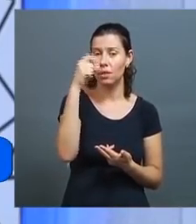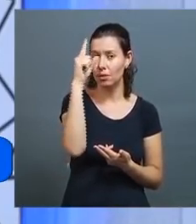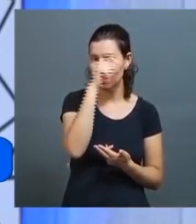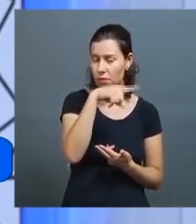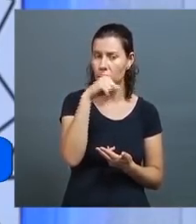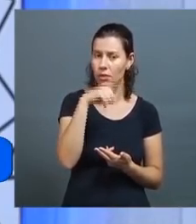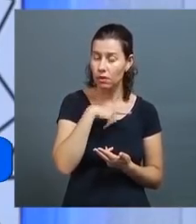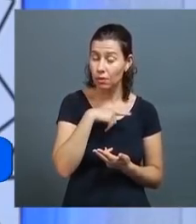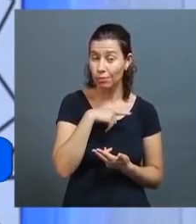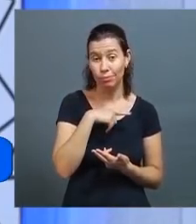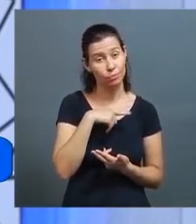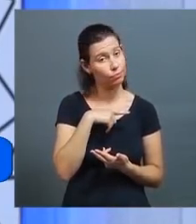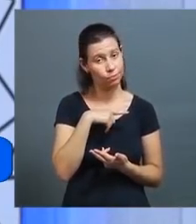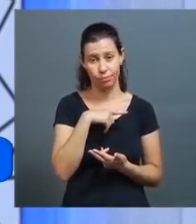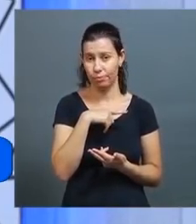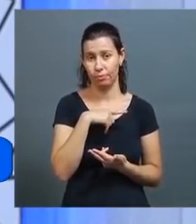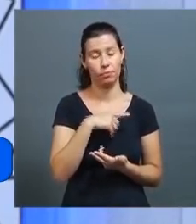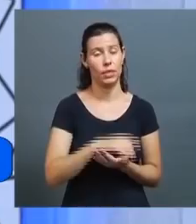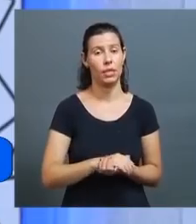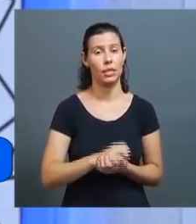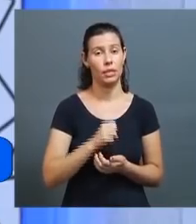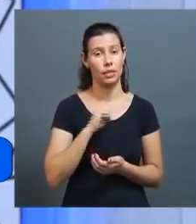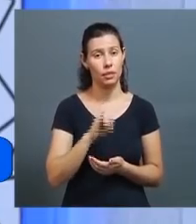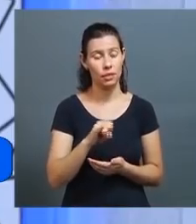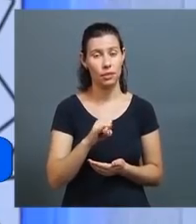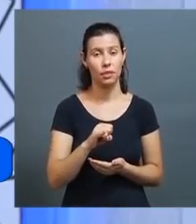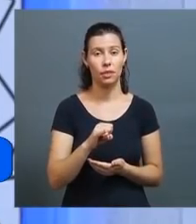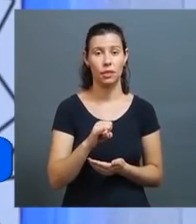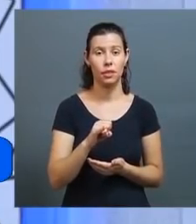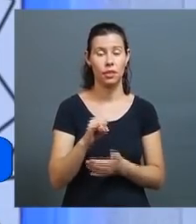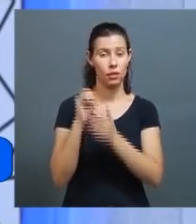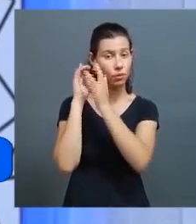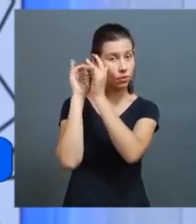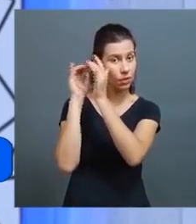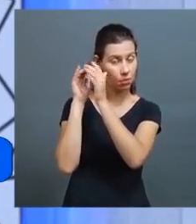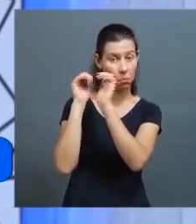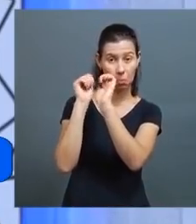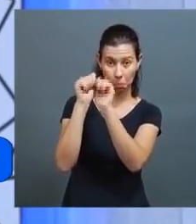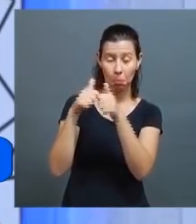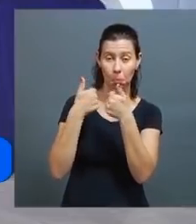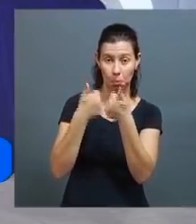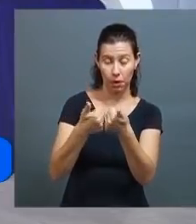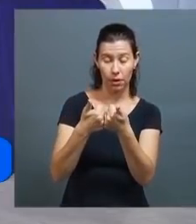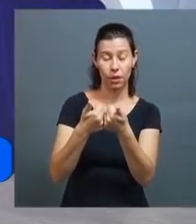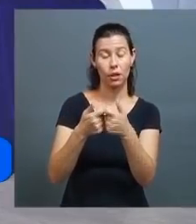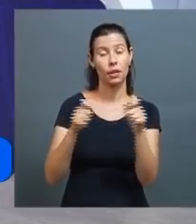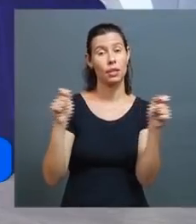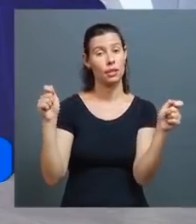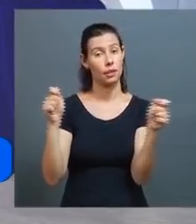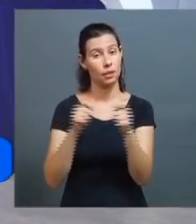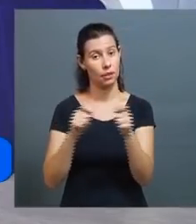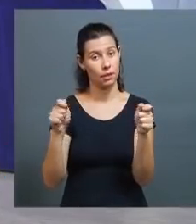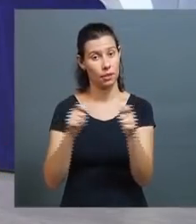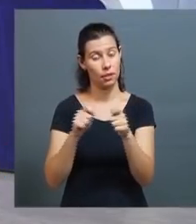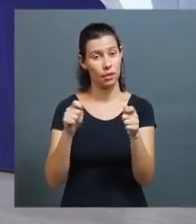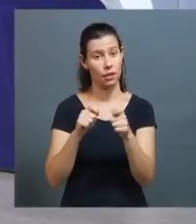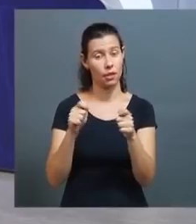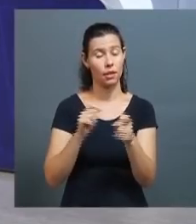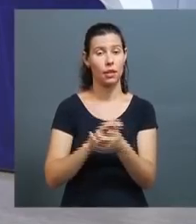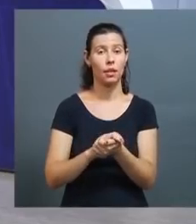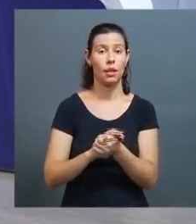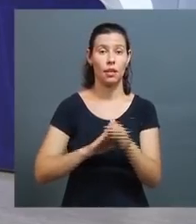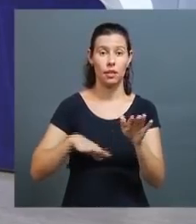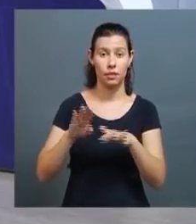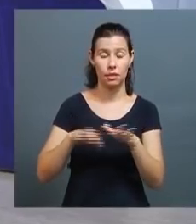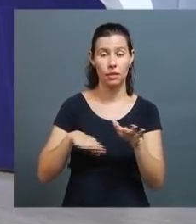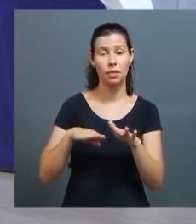Né? A partir do momento que ela não tem um comprometimento cognitivo, ela tem uma limitação